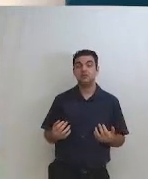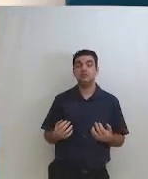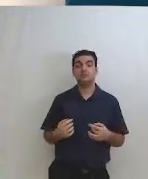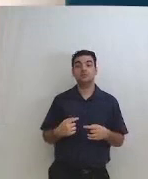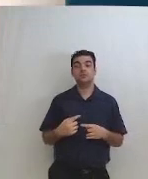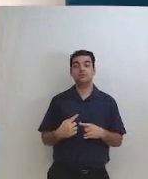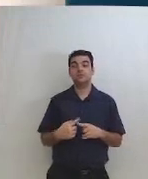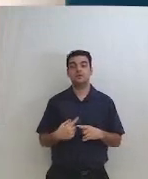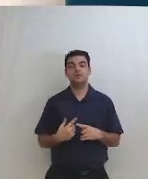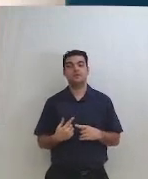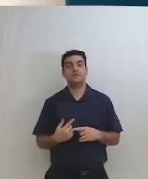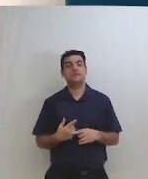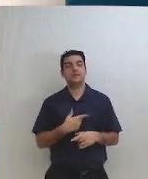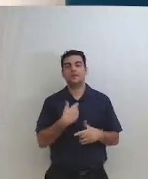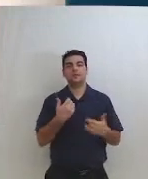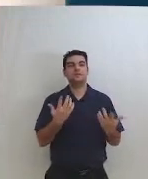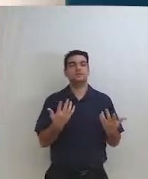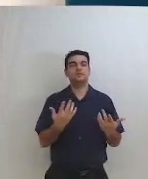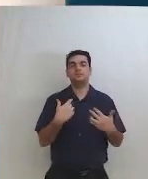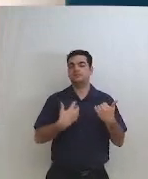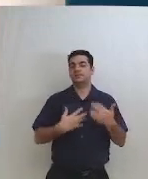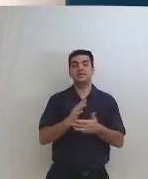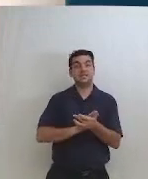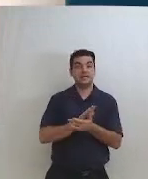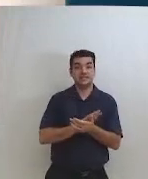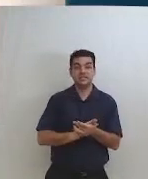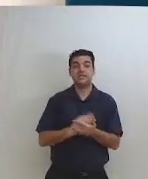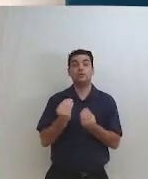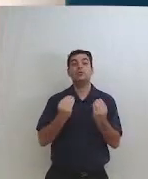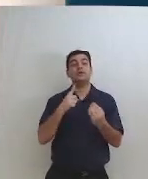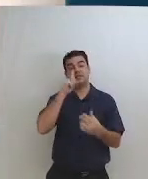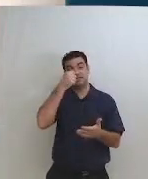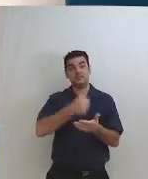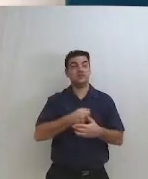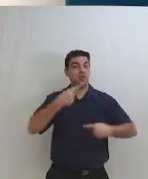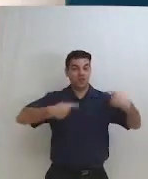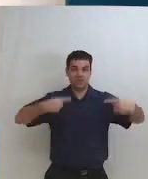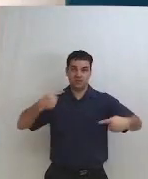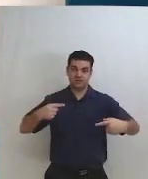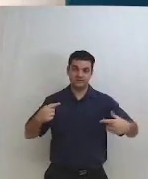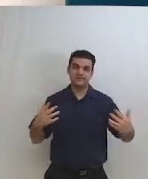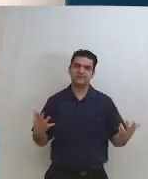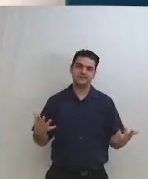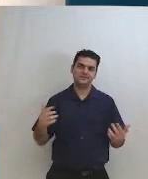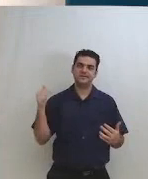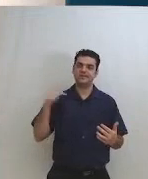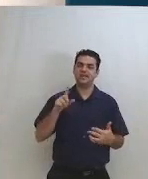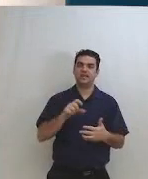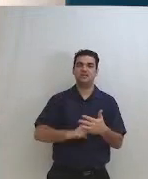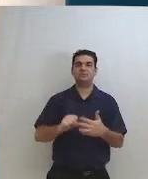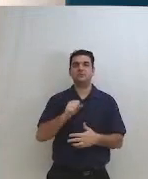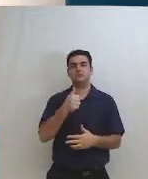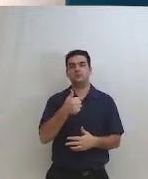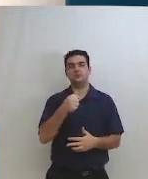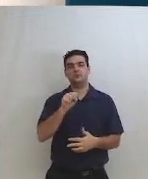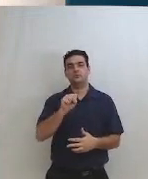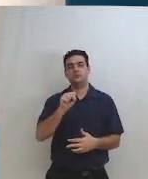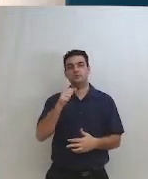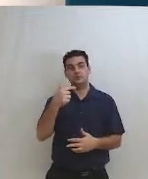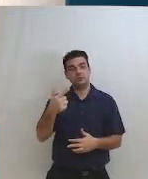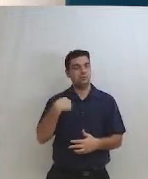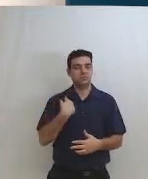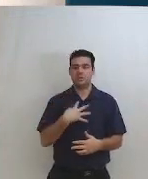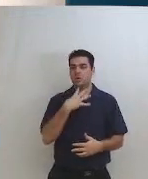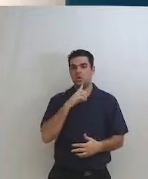contrariedade permanece incólume o fundamento estendido pela decisão recorrida. Incide na espécie a súmula 182, agravo regimental não conhecido, senhor presidente.